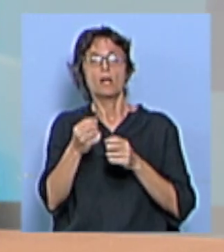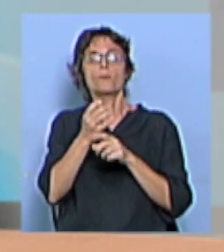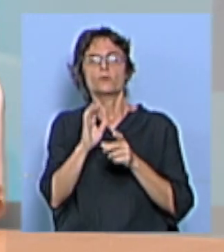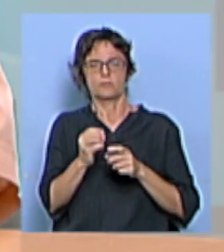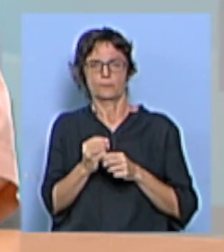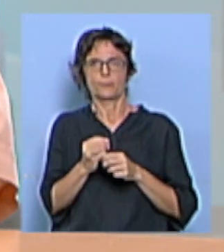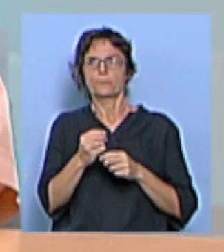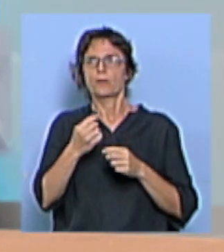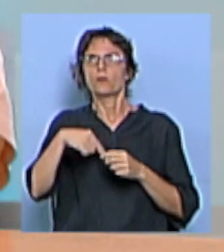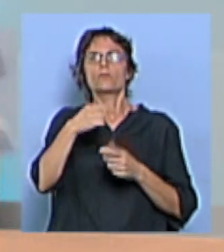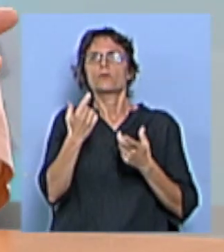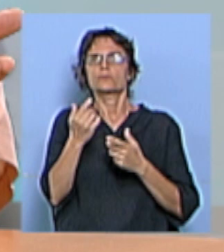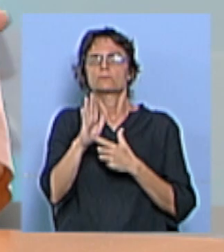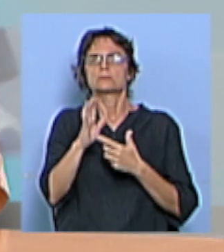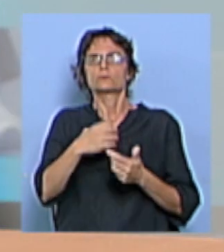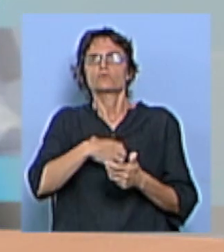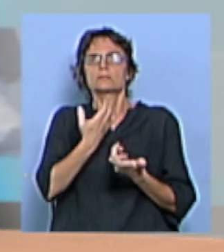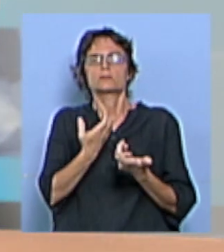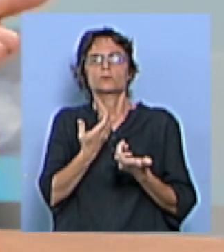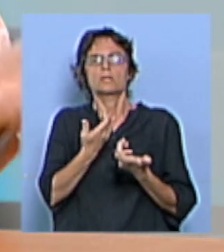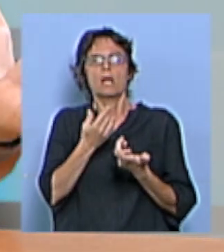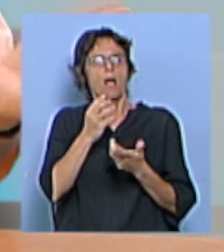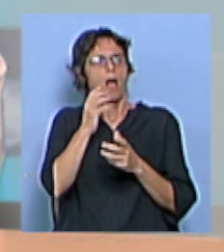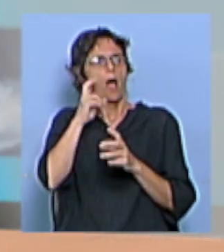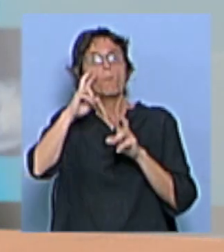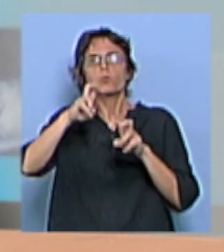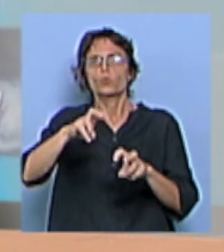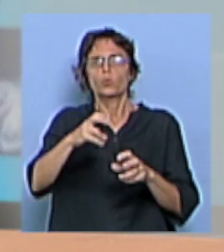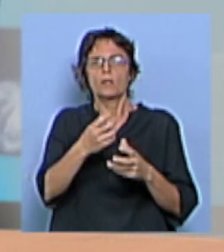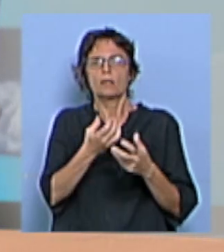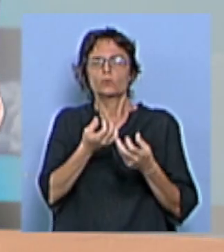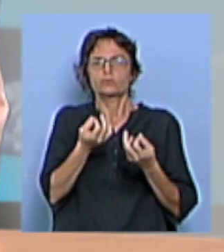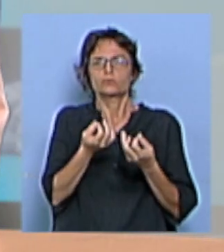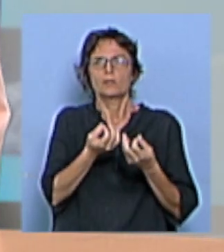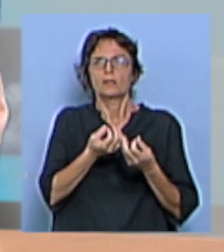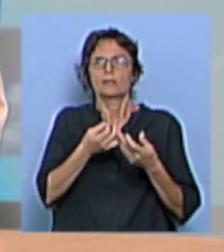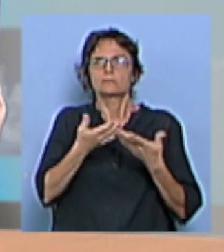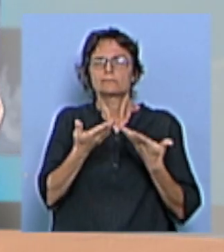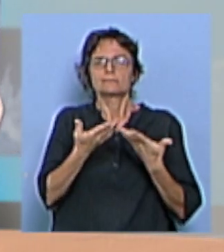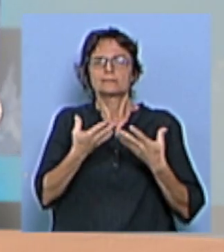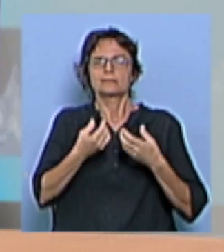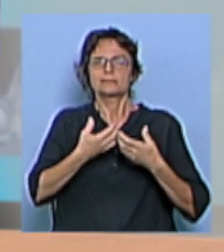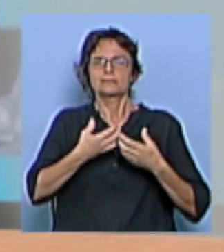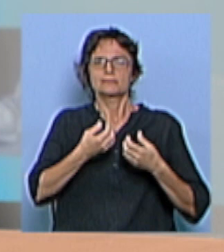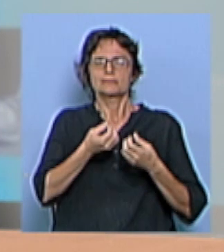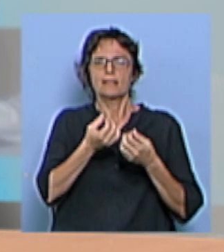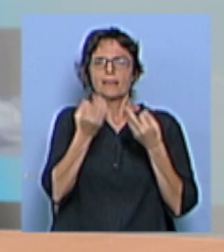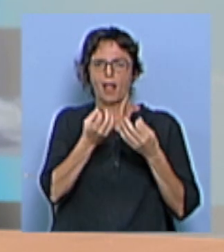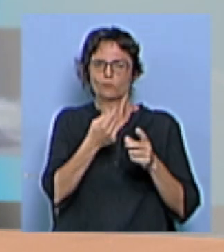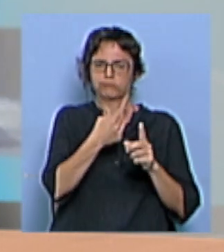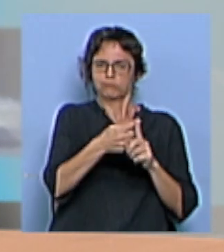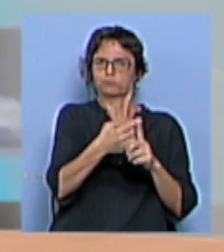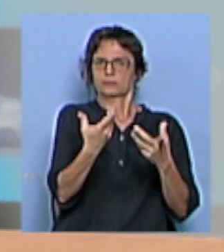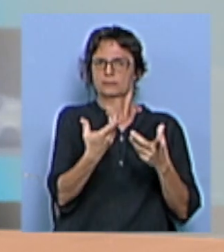busca do prazer, por exemplo, que é fundamental, o prazer é um bem. Mas, agora, quando o absolutizamos,